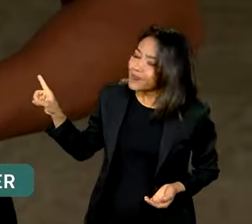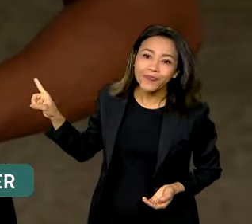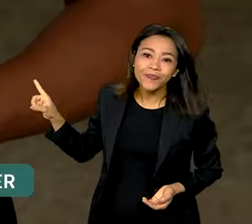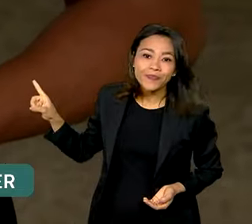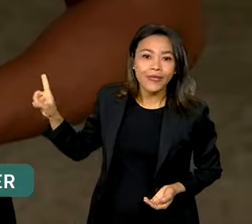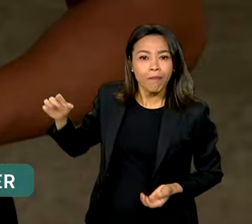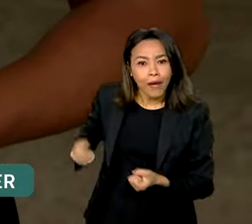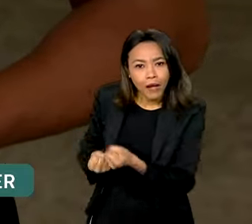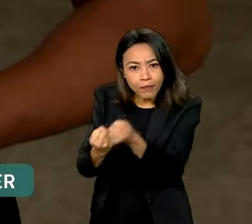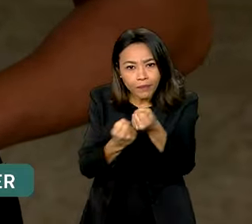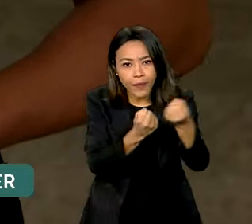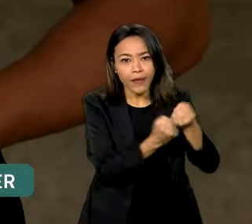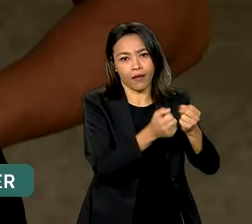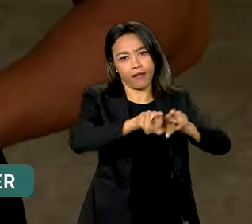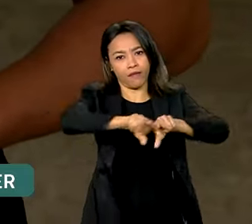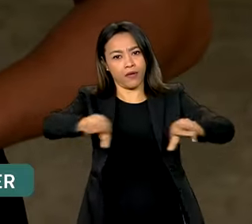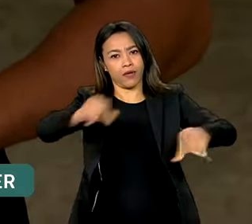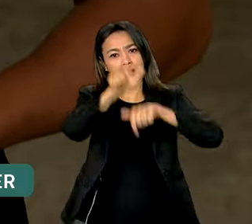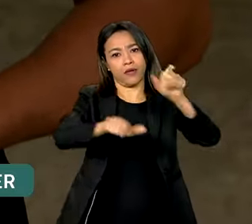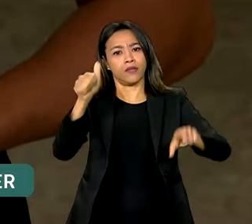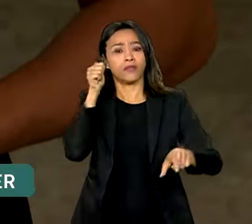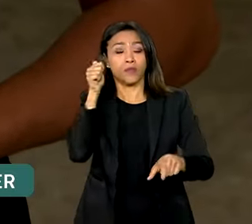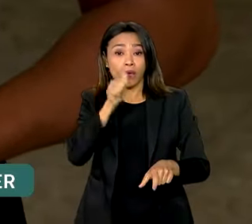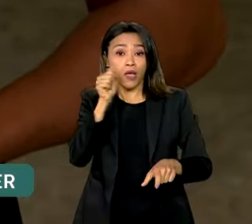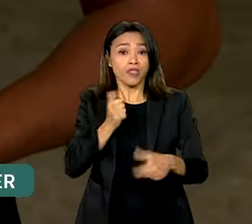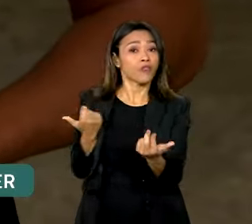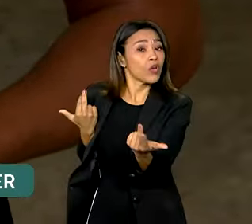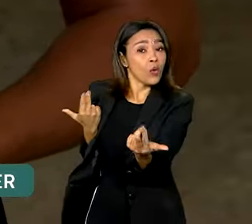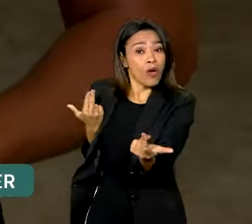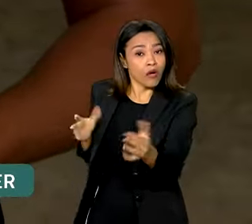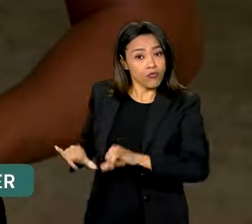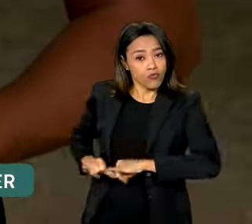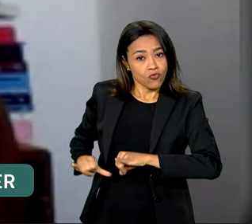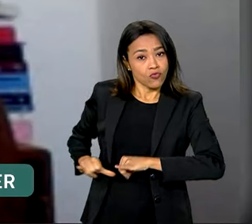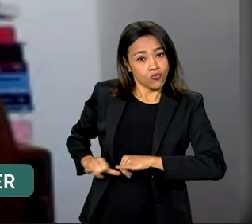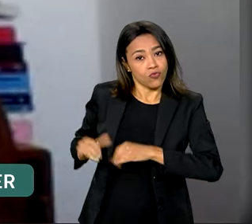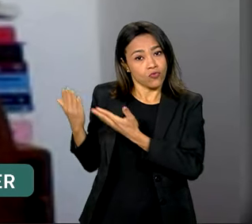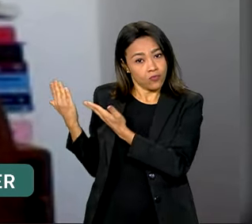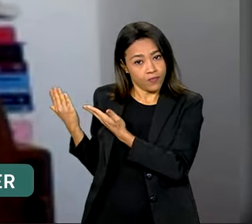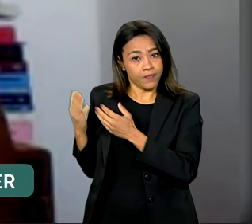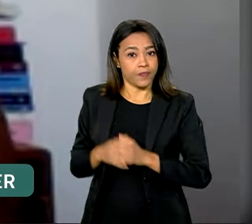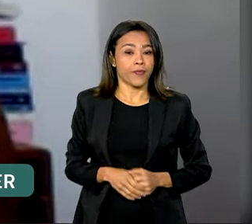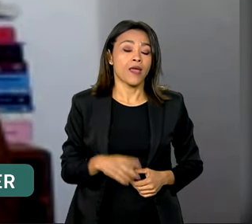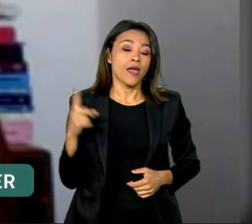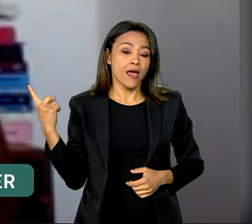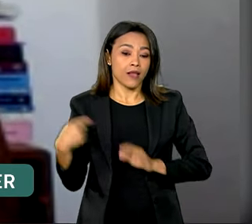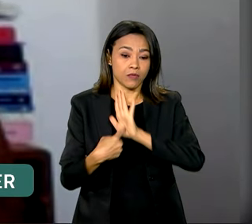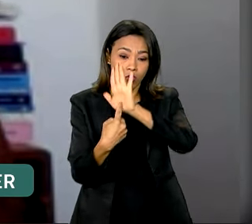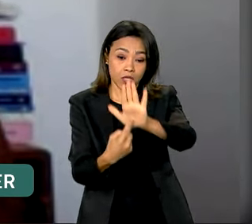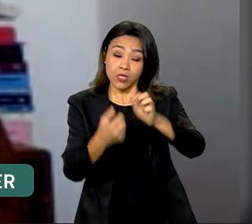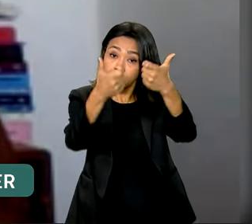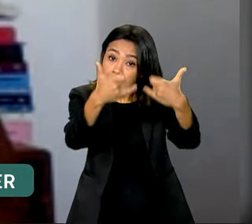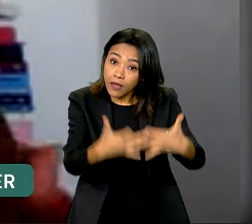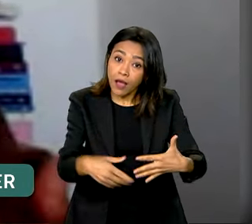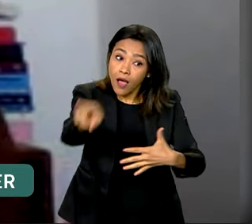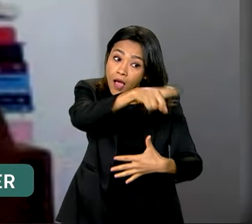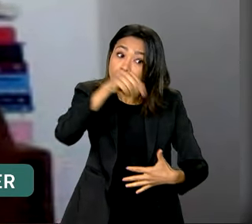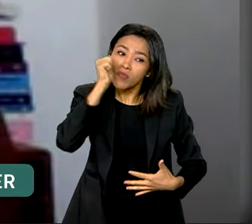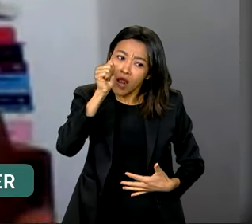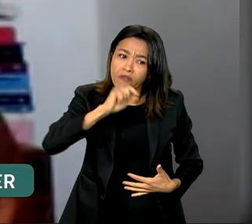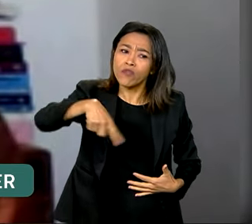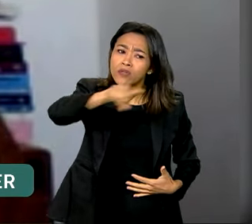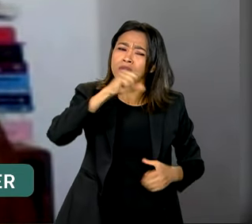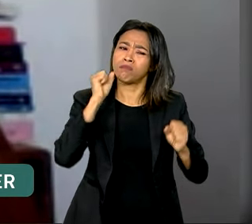apoio a outras mulheres que vivem situações de violência doméstica. Mostrar para as mulheres que elas podem